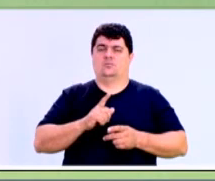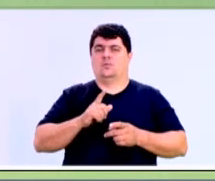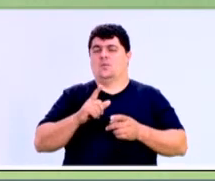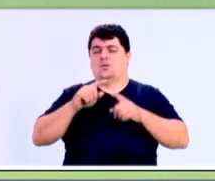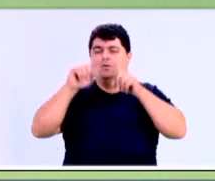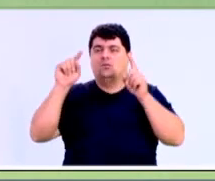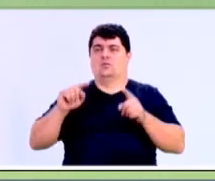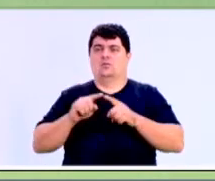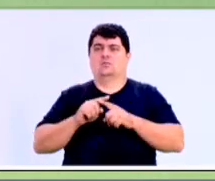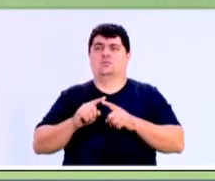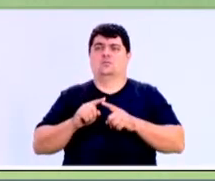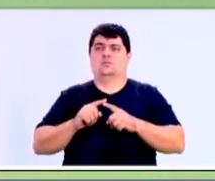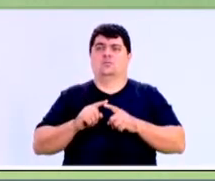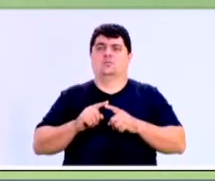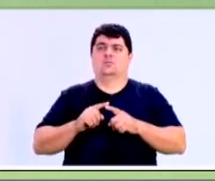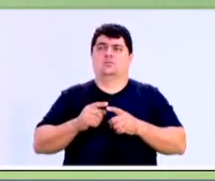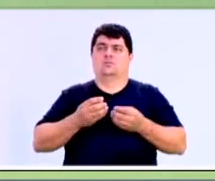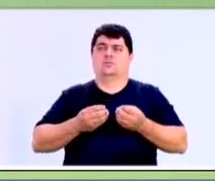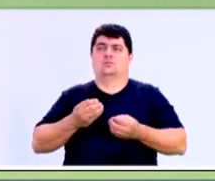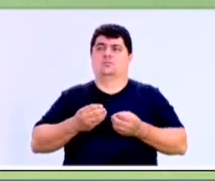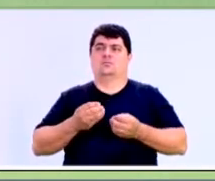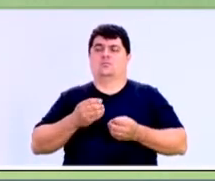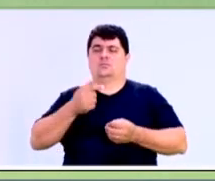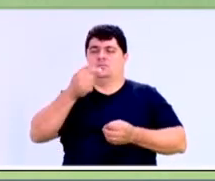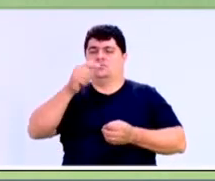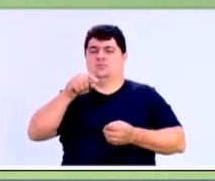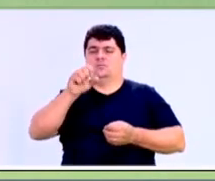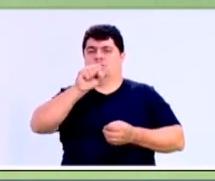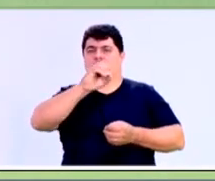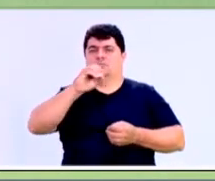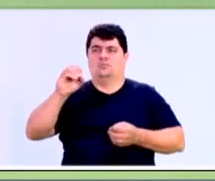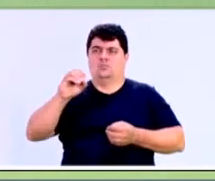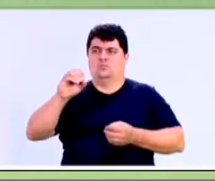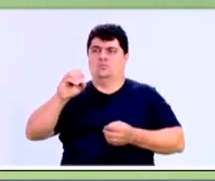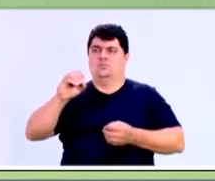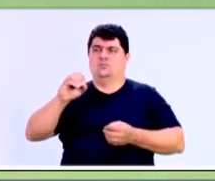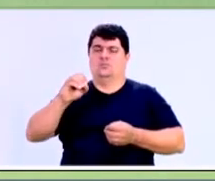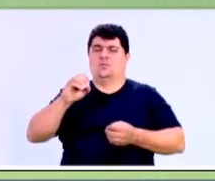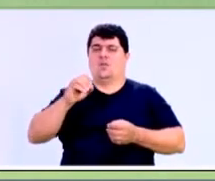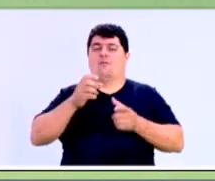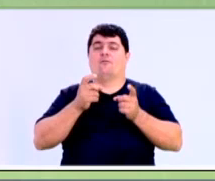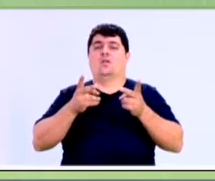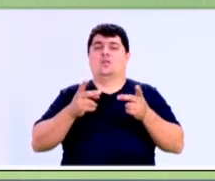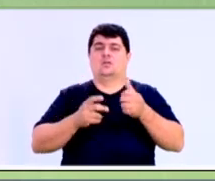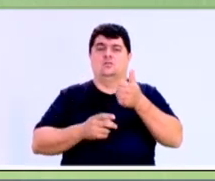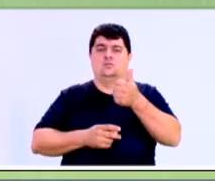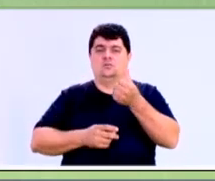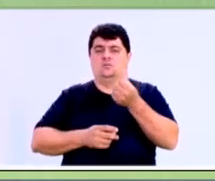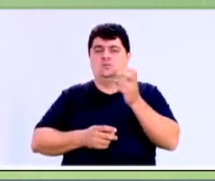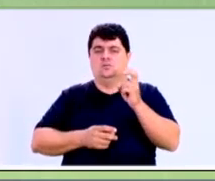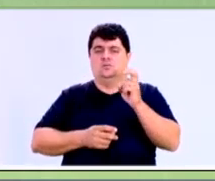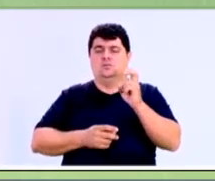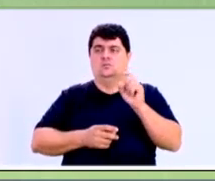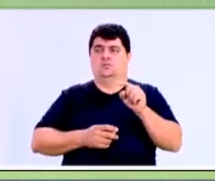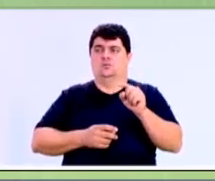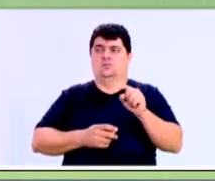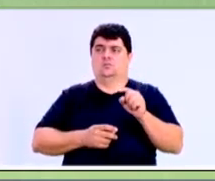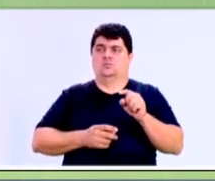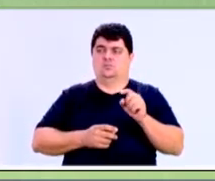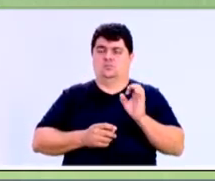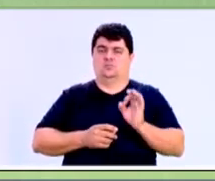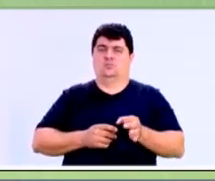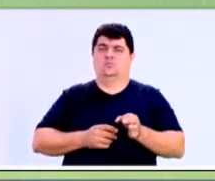minha duplicado receber? 7.800. Qual as minhas vendas? 165 mil.